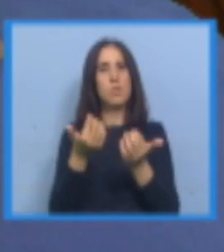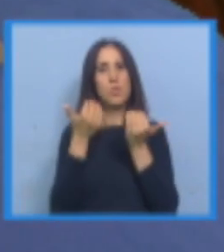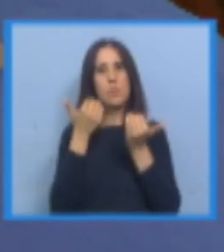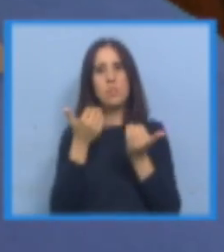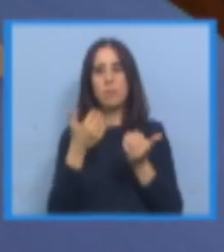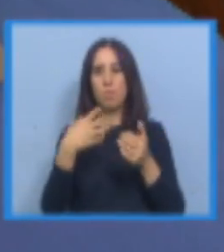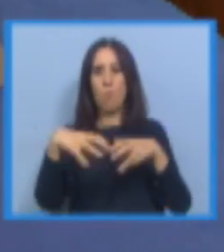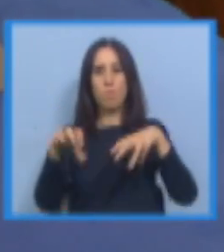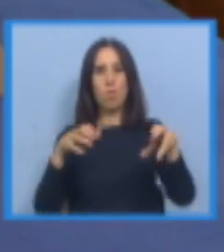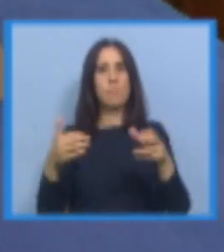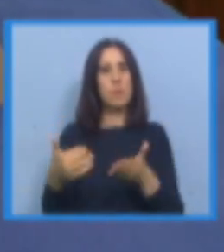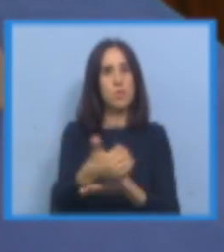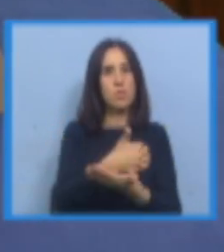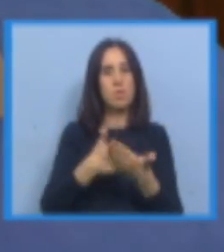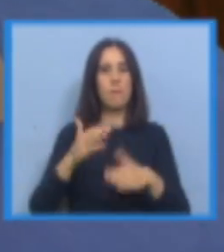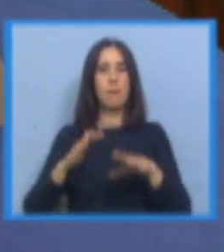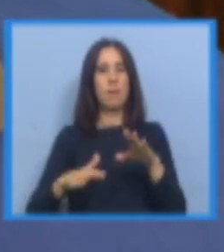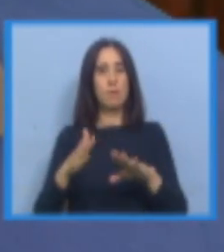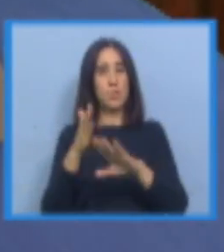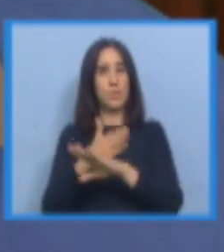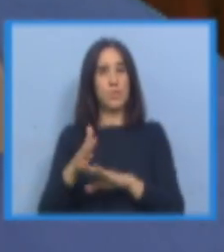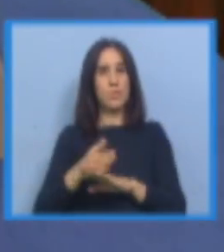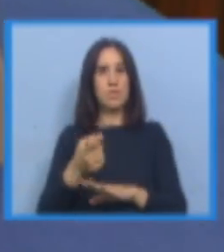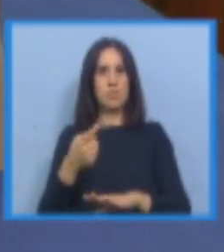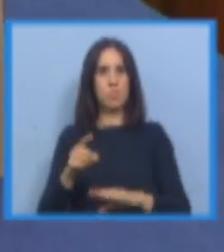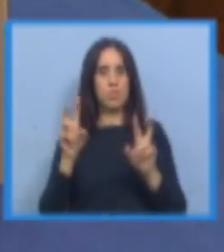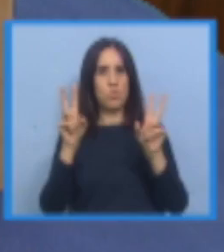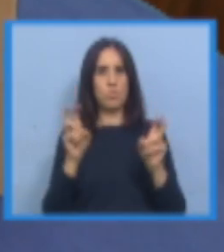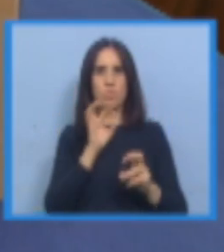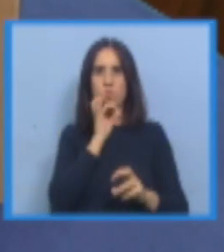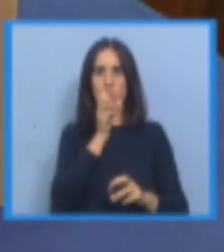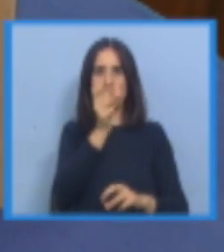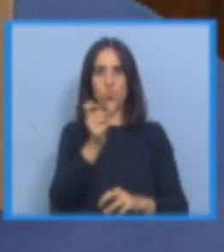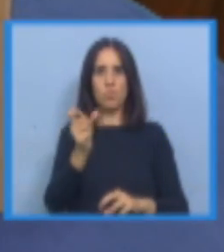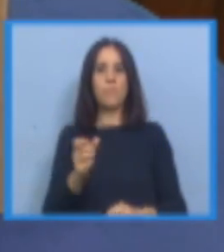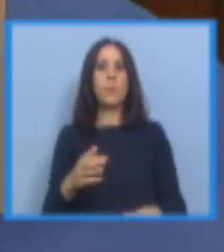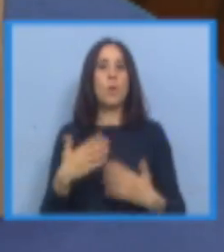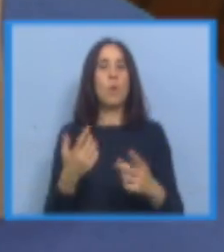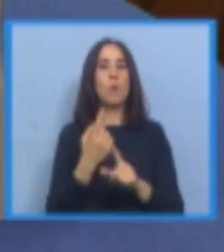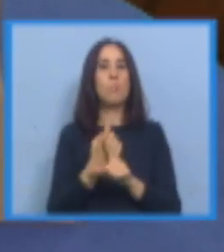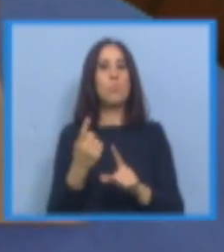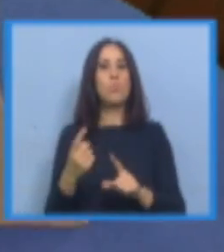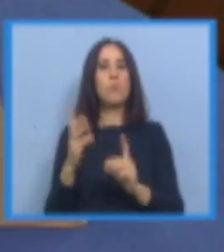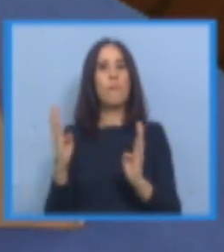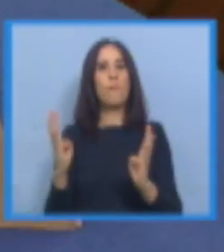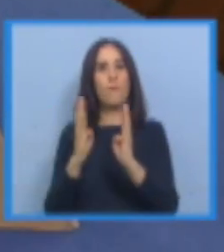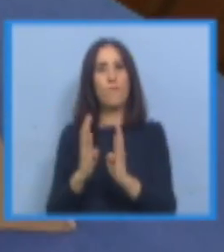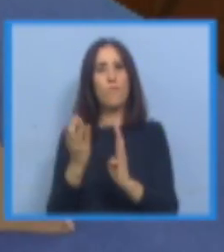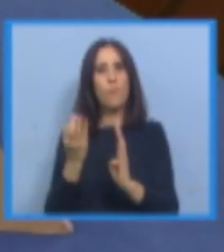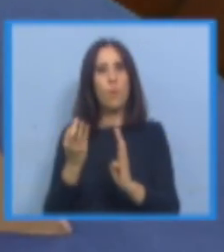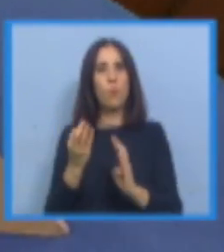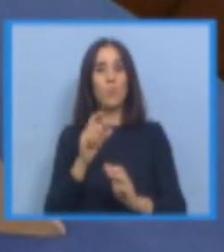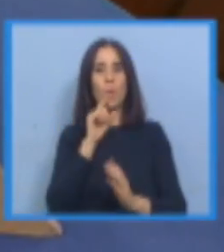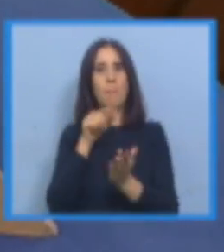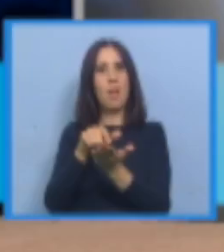muito dispersas e às vezes muito fragmentárias que temos sobre os bispos. Ou porque estiveram num concílio e, portanto, o nome